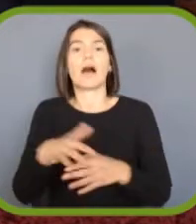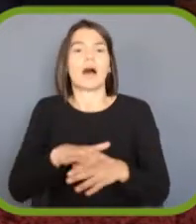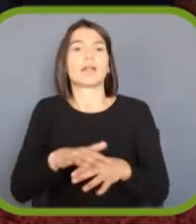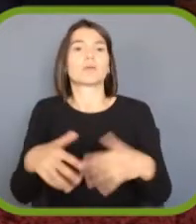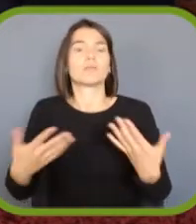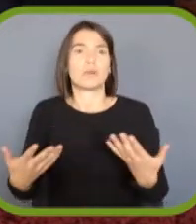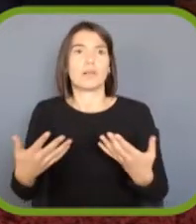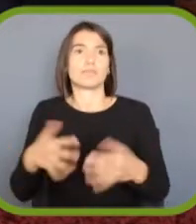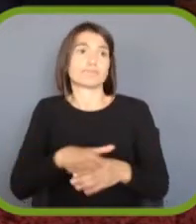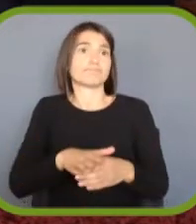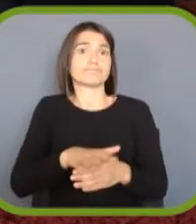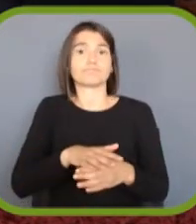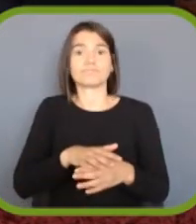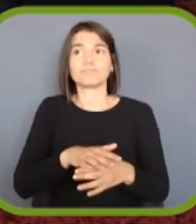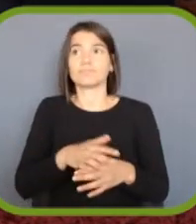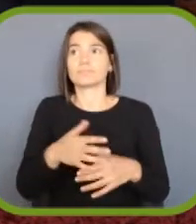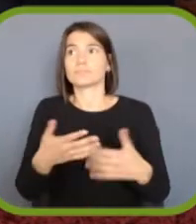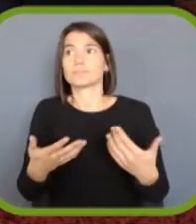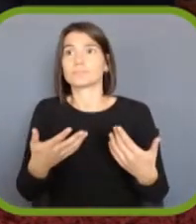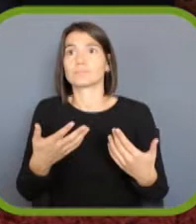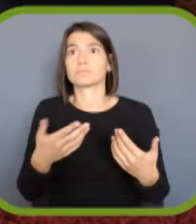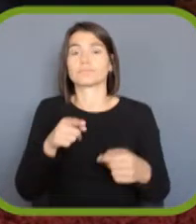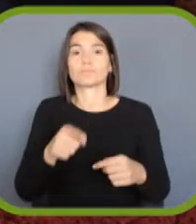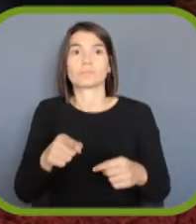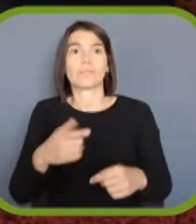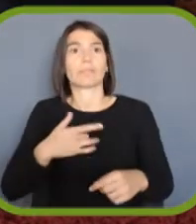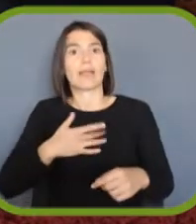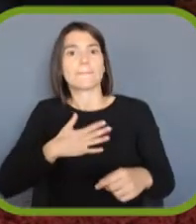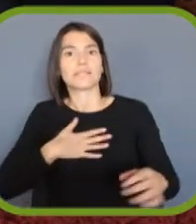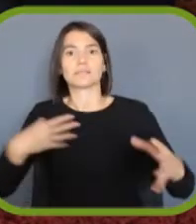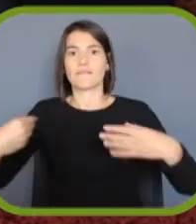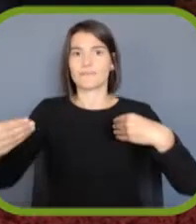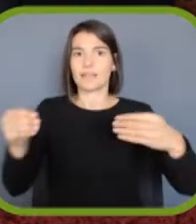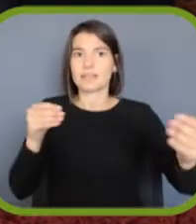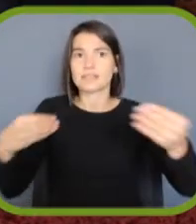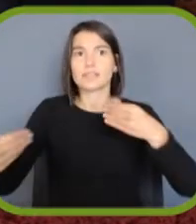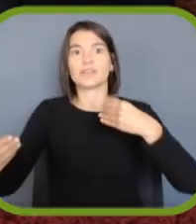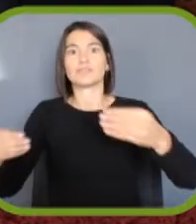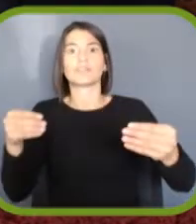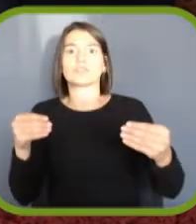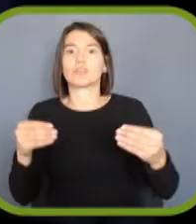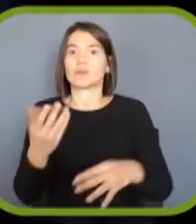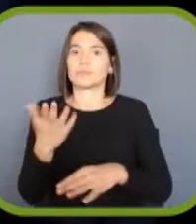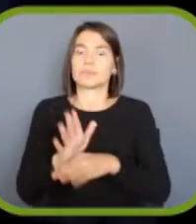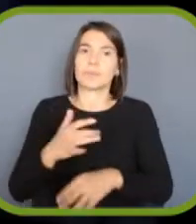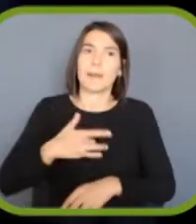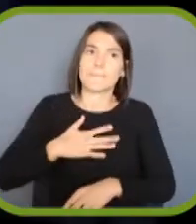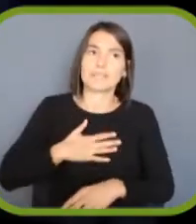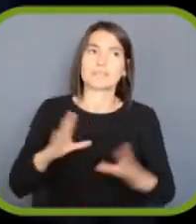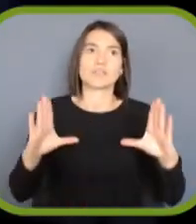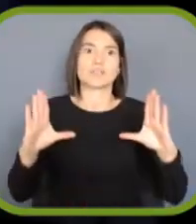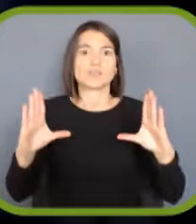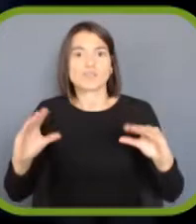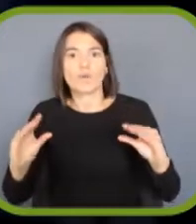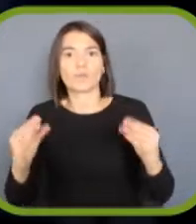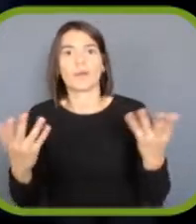não é? São os setores. Os setores enfim, de empresas mais flexíveis, desde